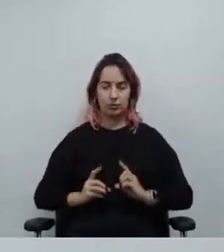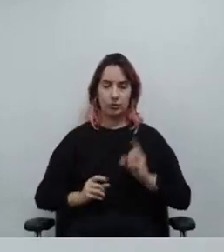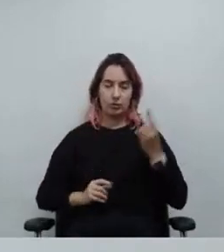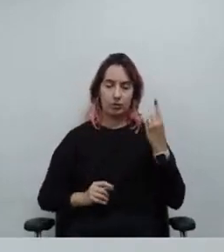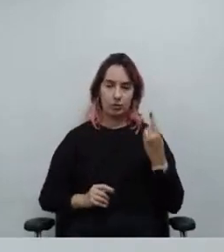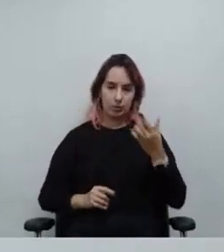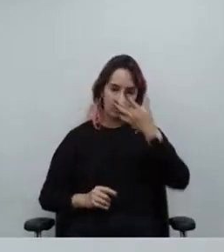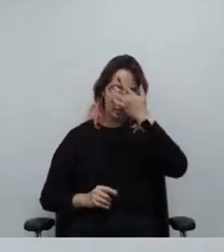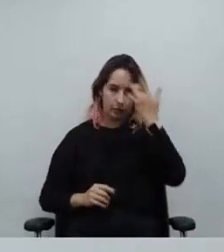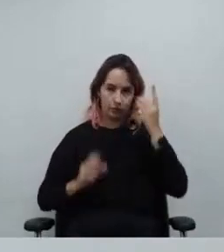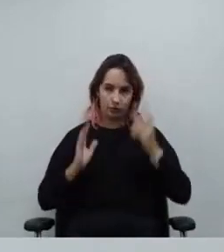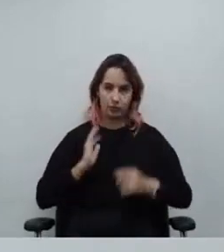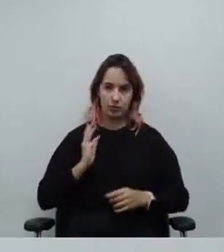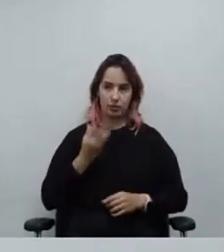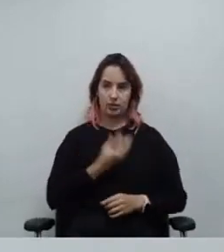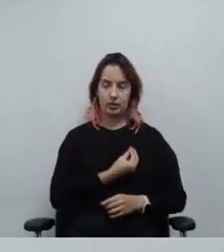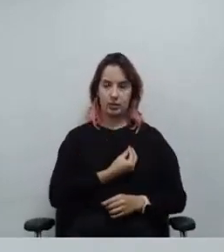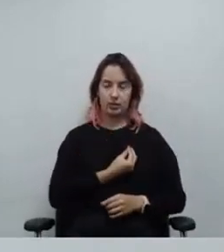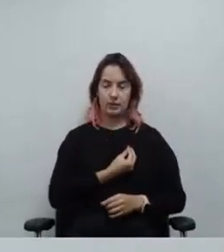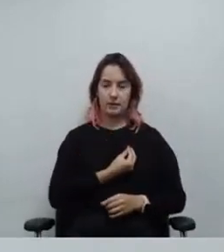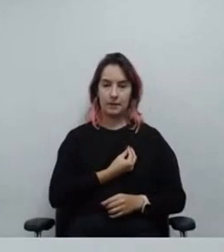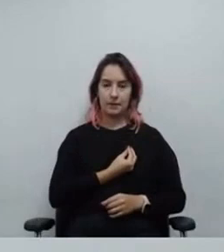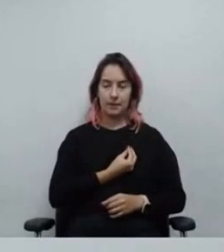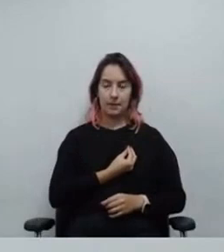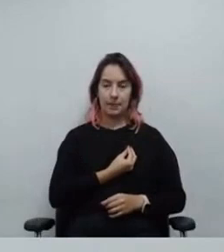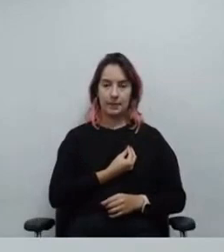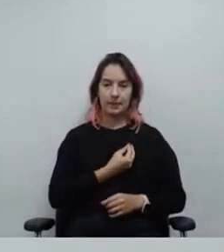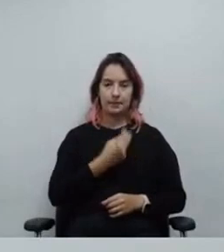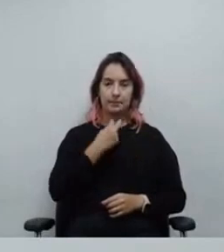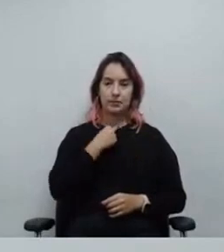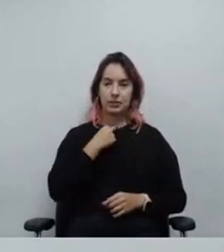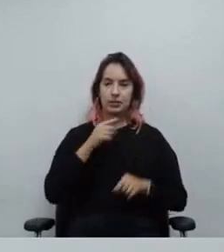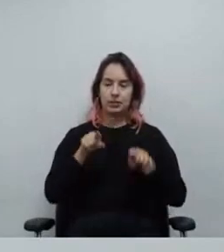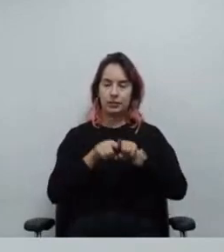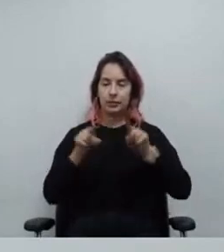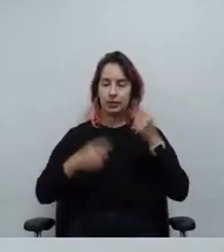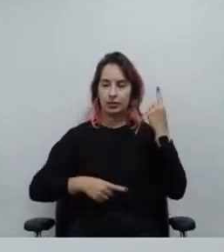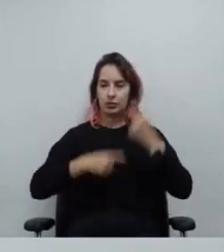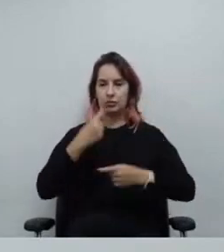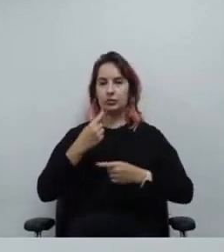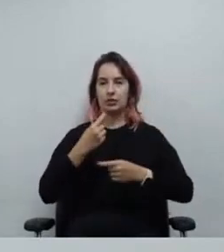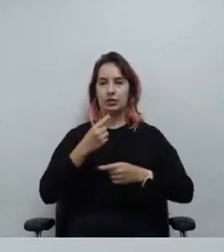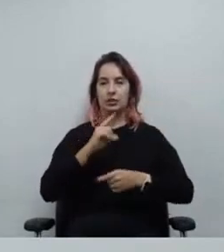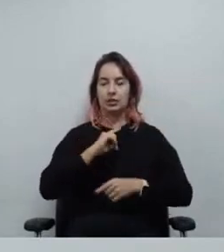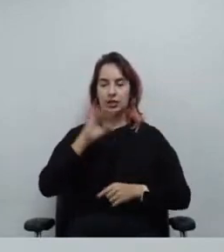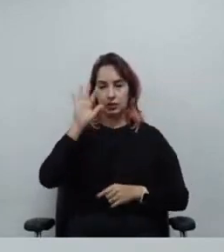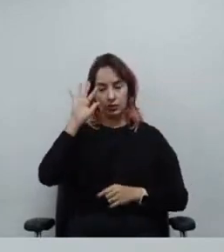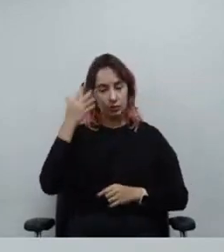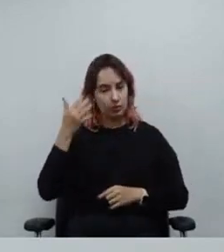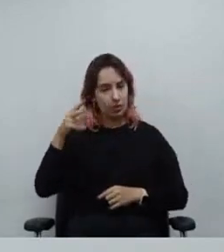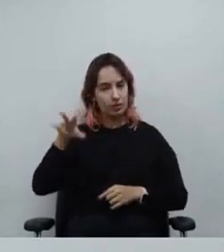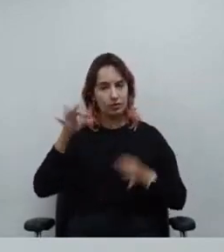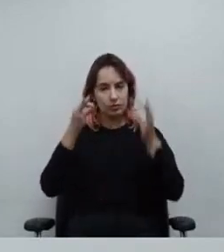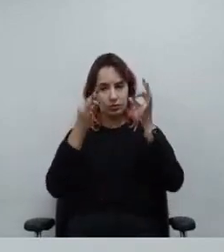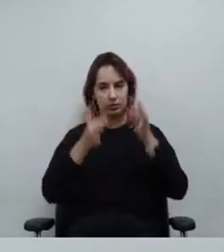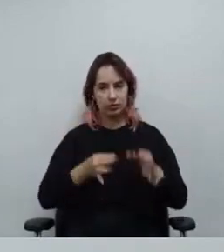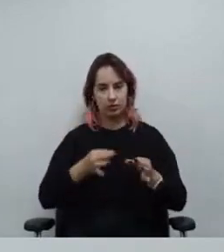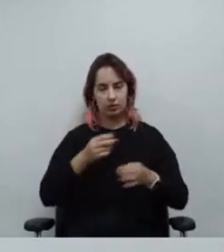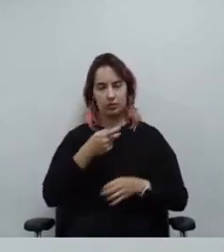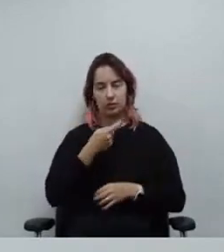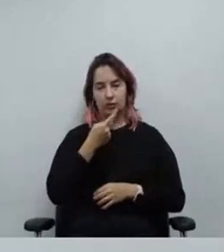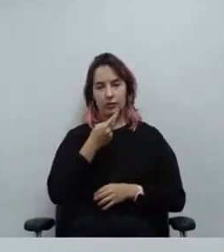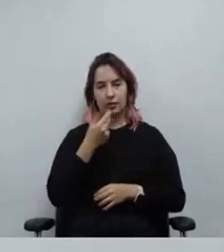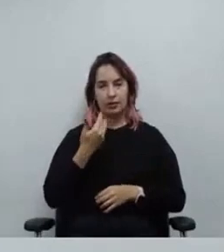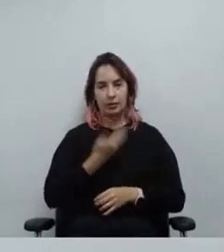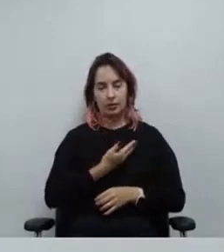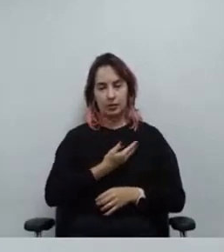para pessoas trans, foram preenchidas e superadas, assegurando um resultado histórico, como foi dito pelos